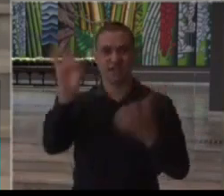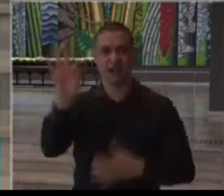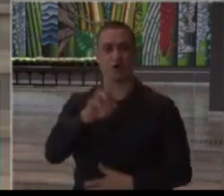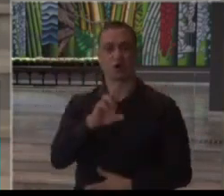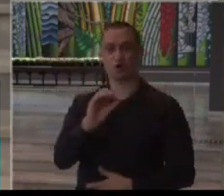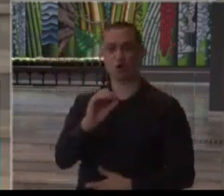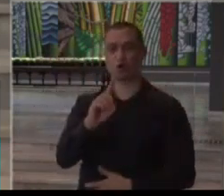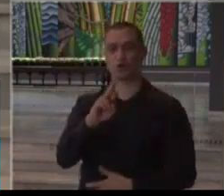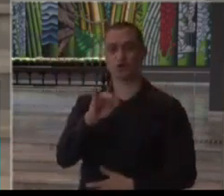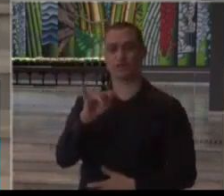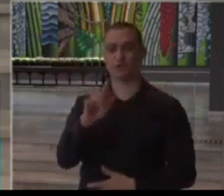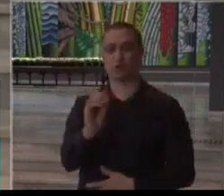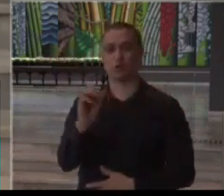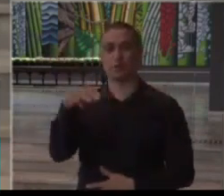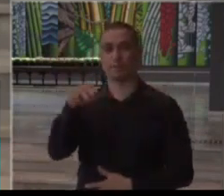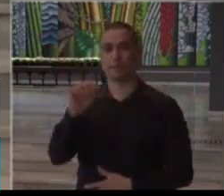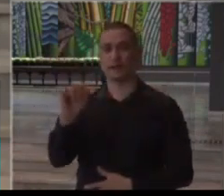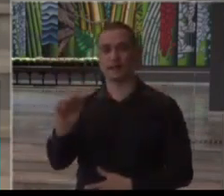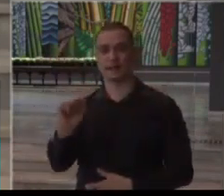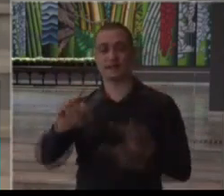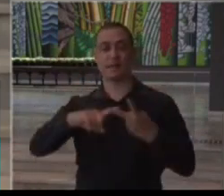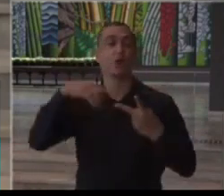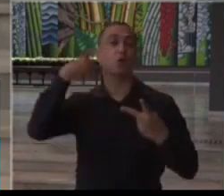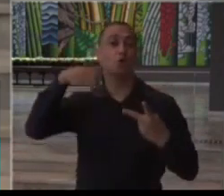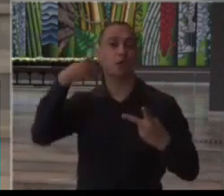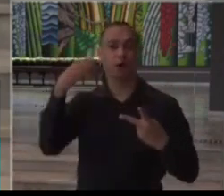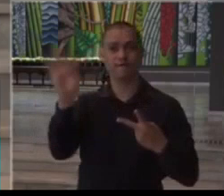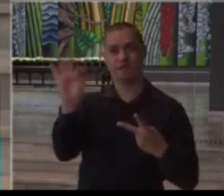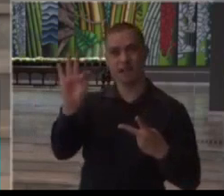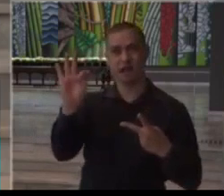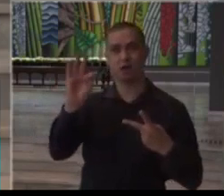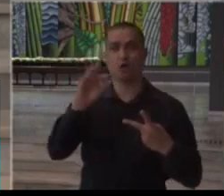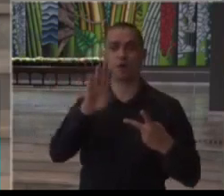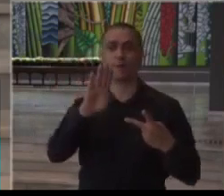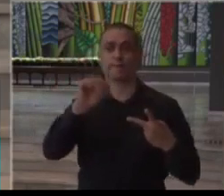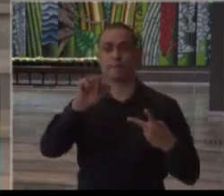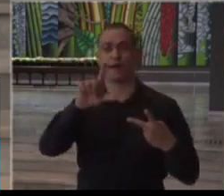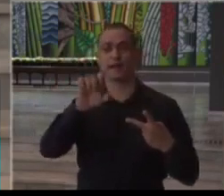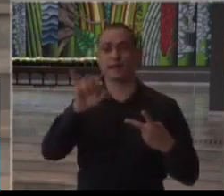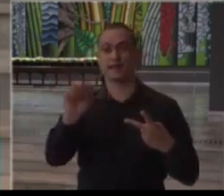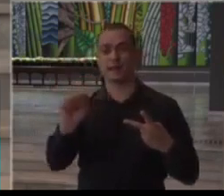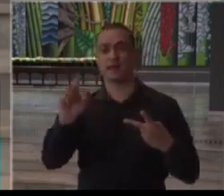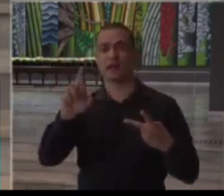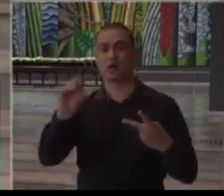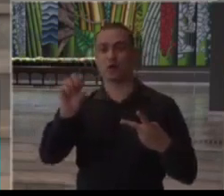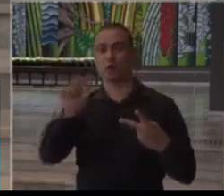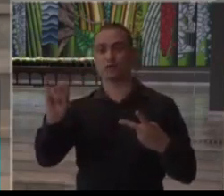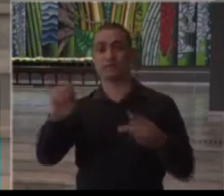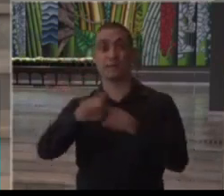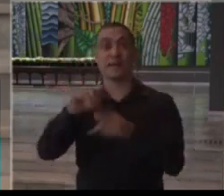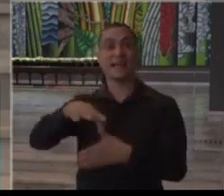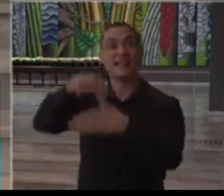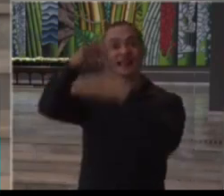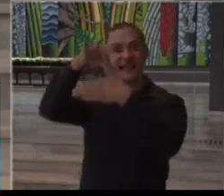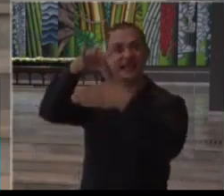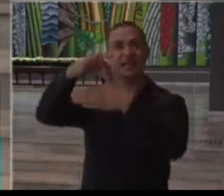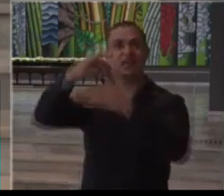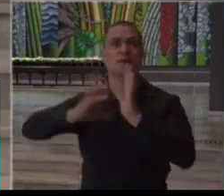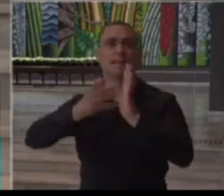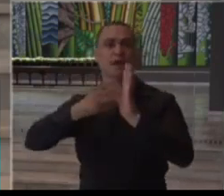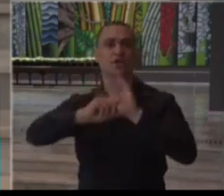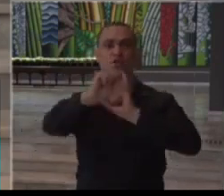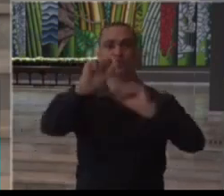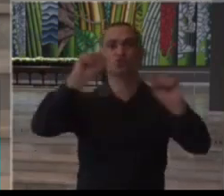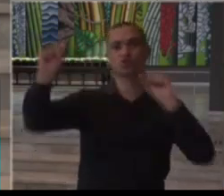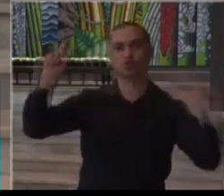Federal, Rodrigo Maia, o deputado federal Baleia Rossi, assim como líderes